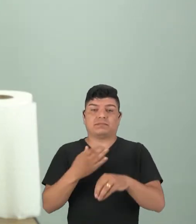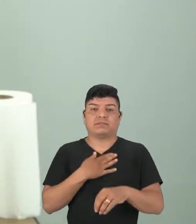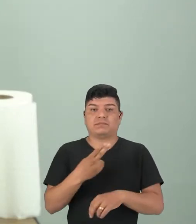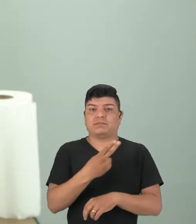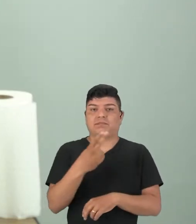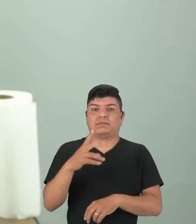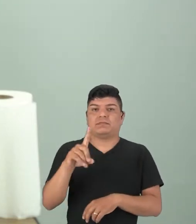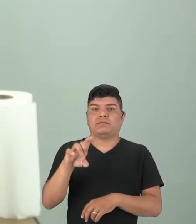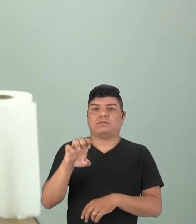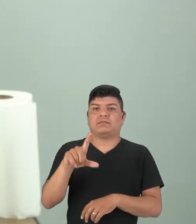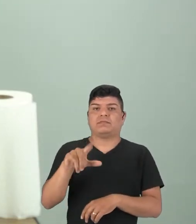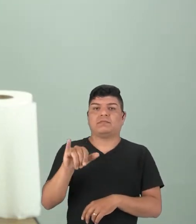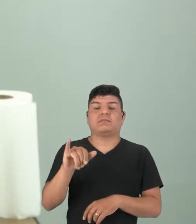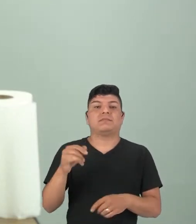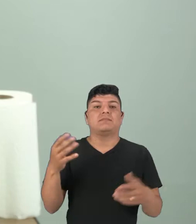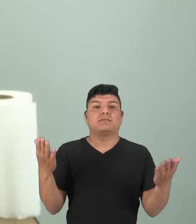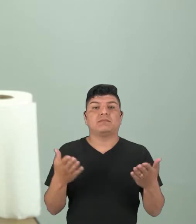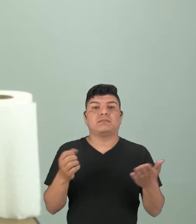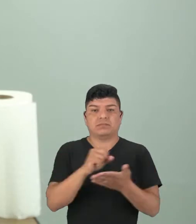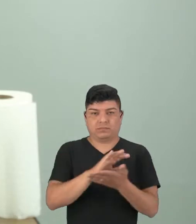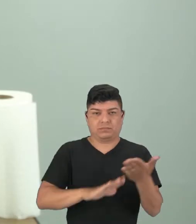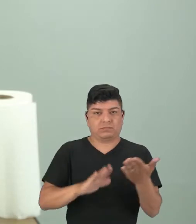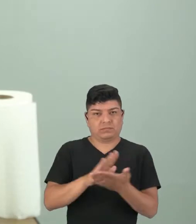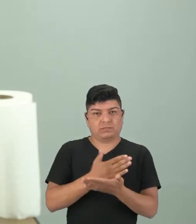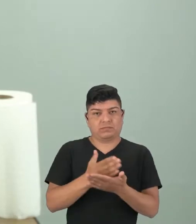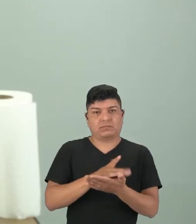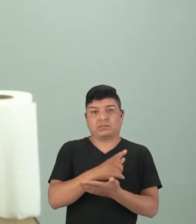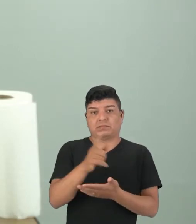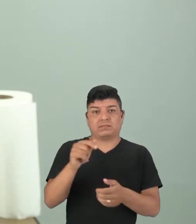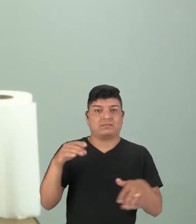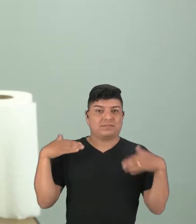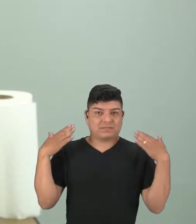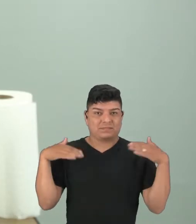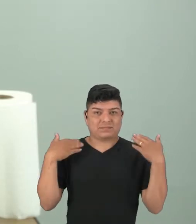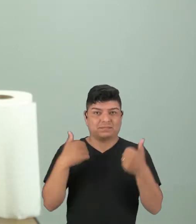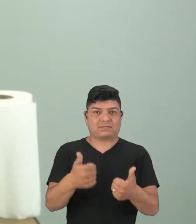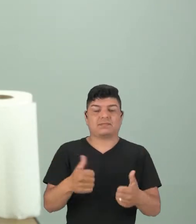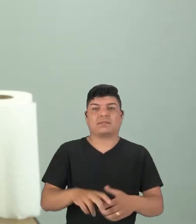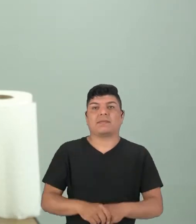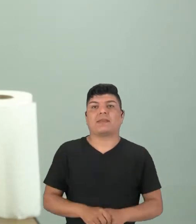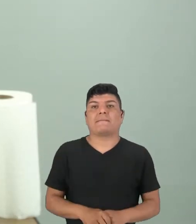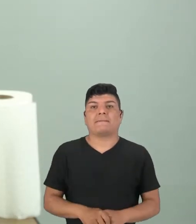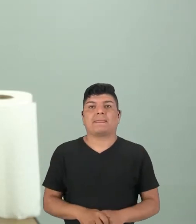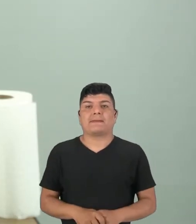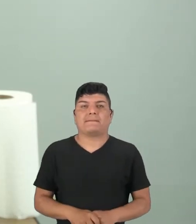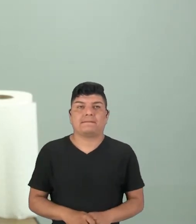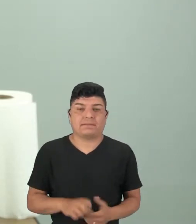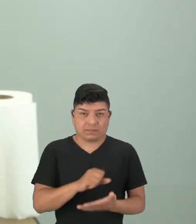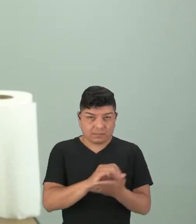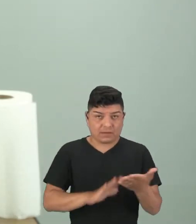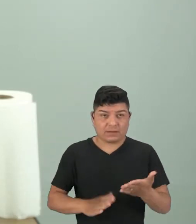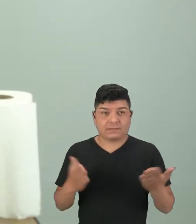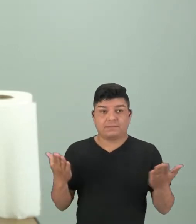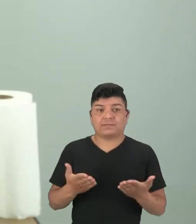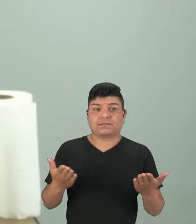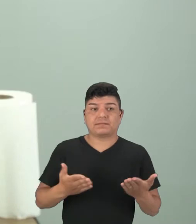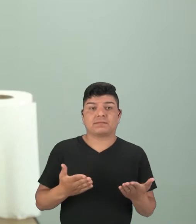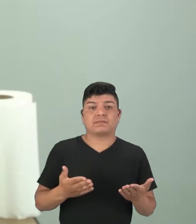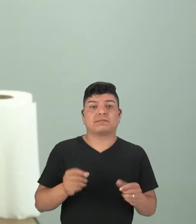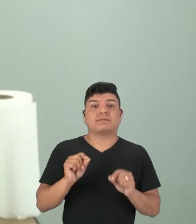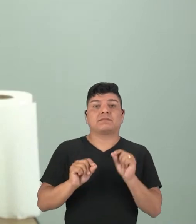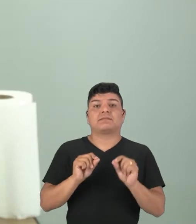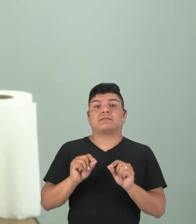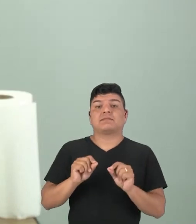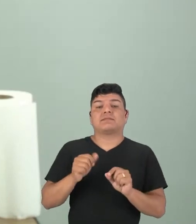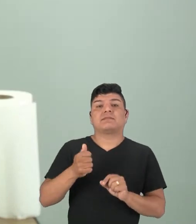Deli e vamos fazer algumas atividades juntos. Eu espero que vocês estejam animados, tá bom? Nessa atividade hoje a gente vai primeiro